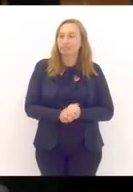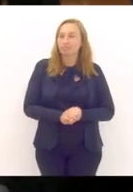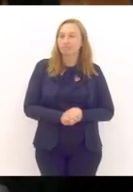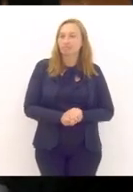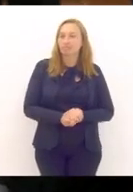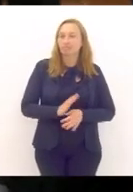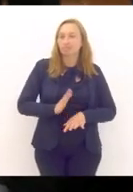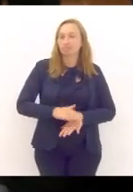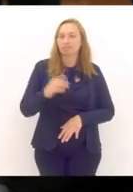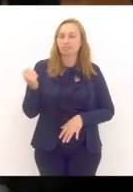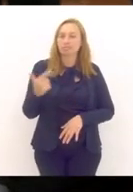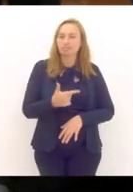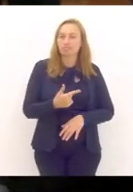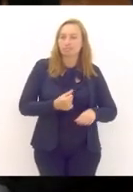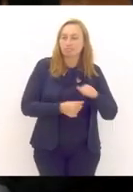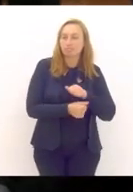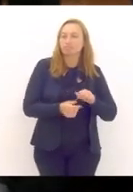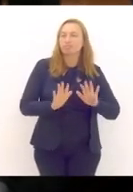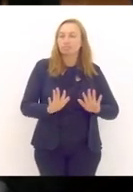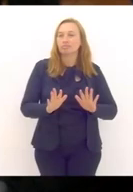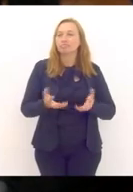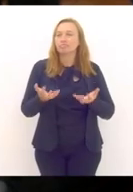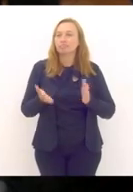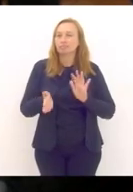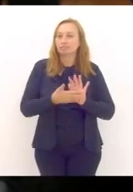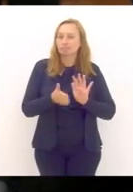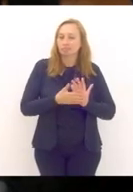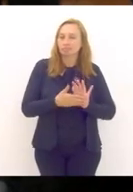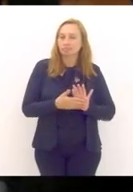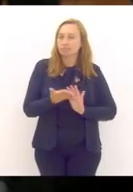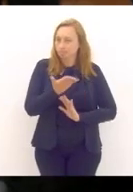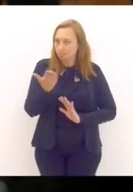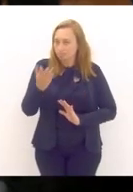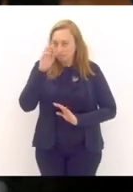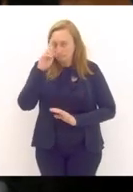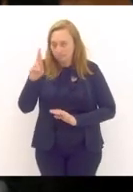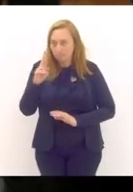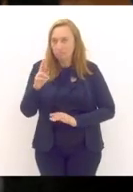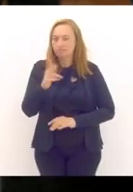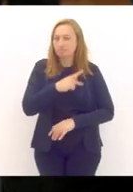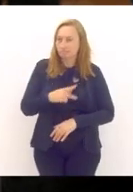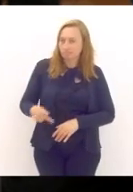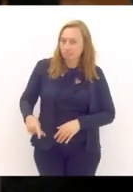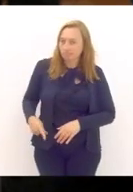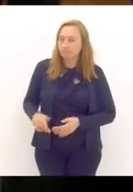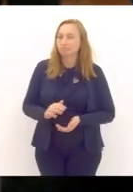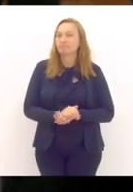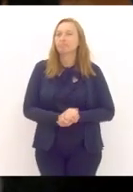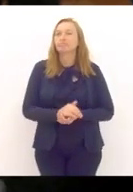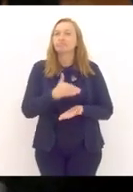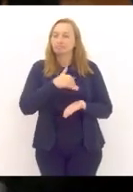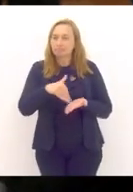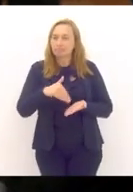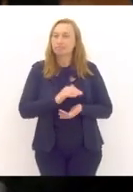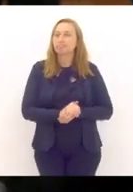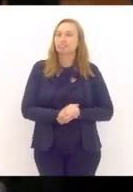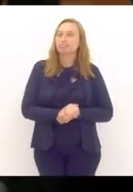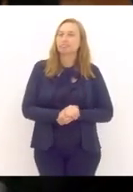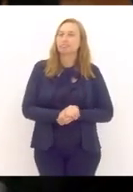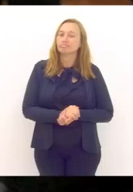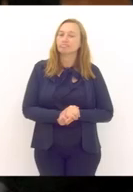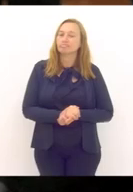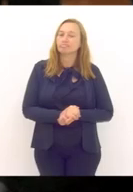é maior do que o financeiro. Eu queria propor ao senhor, ao seu presidente, os, né, os secretários, para que a gente